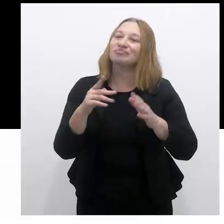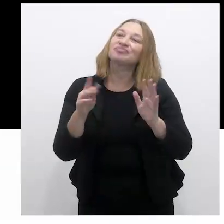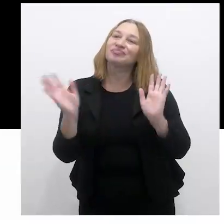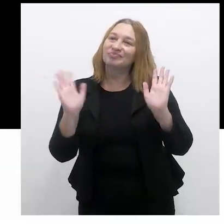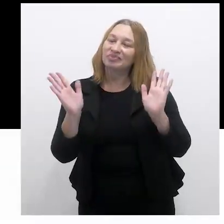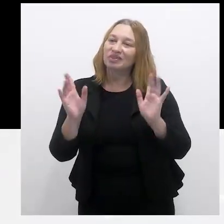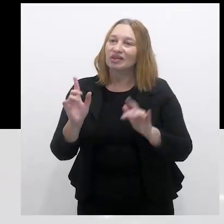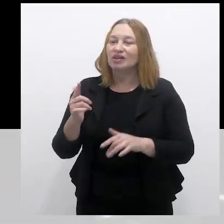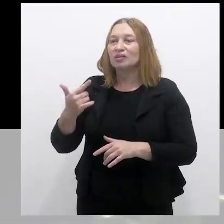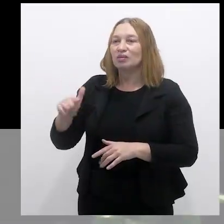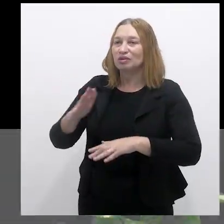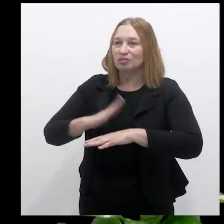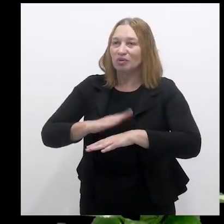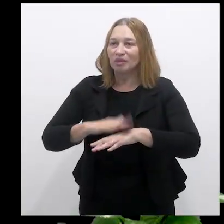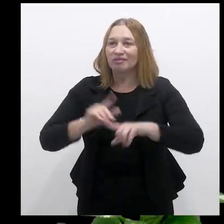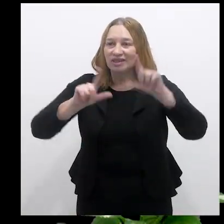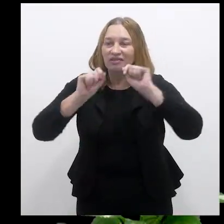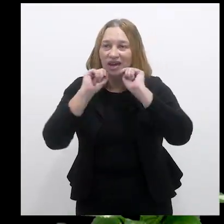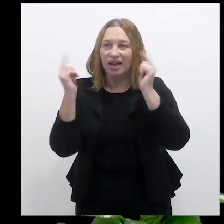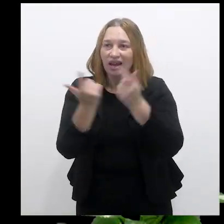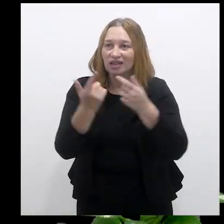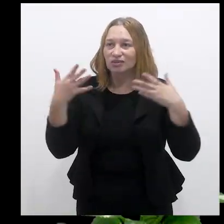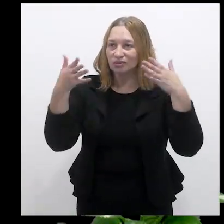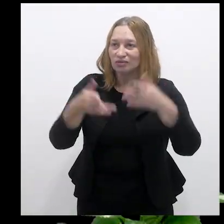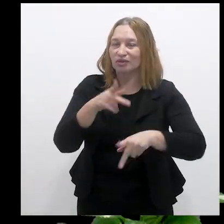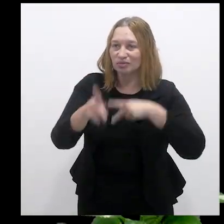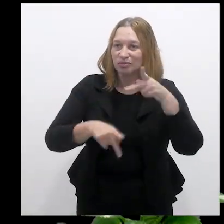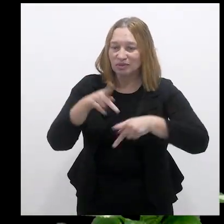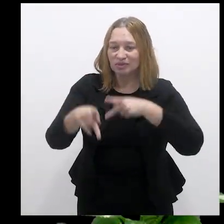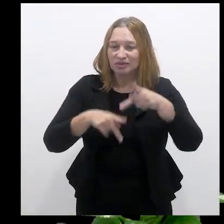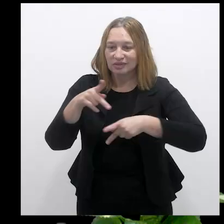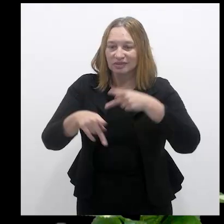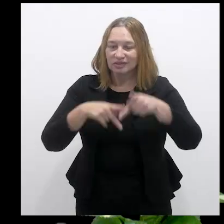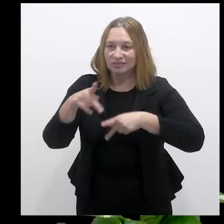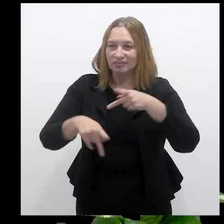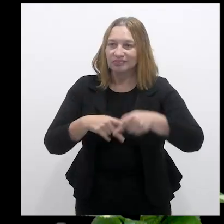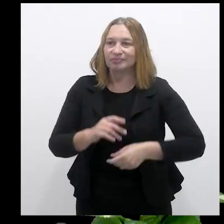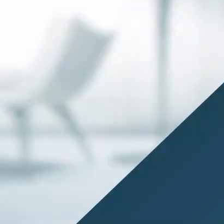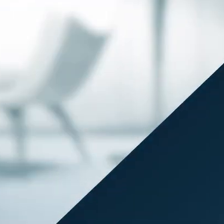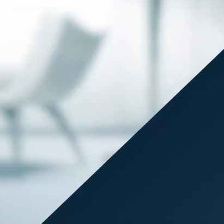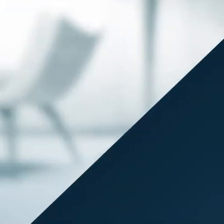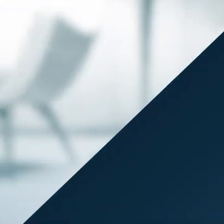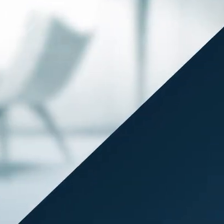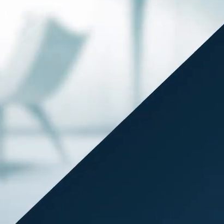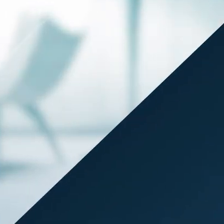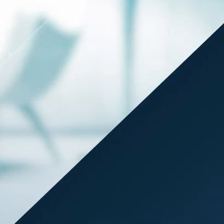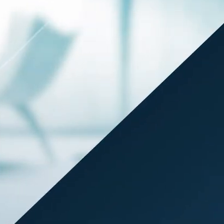Deixa seus comentários por lá. Até o próximo programa TV Alerj, o canal do povo.